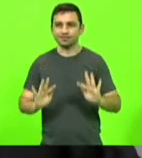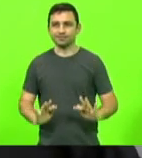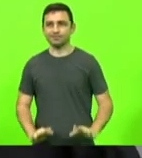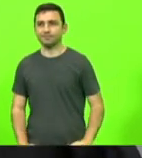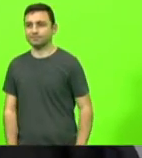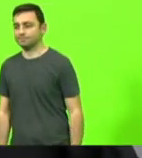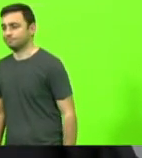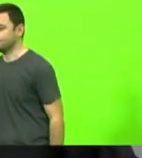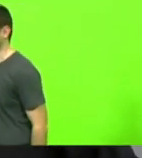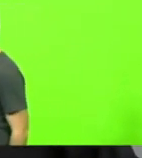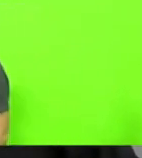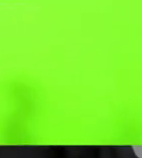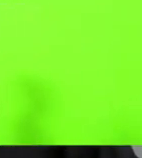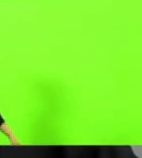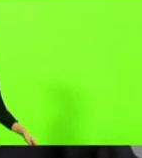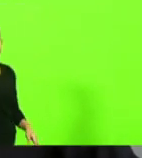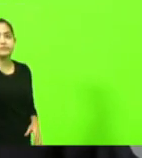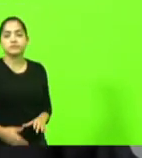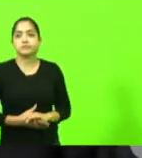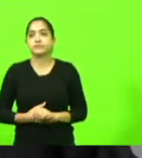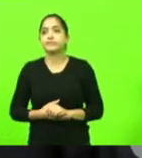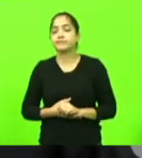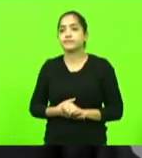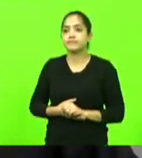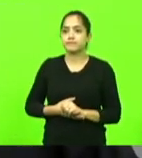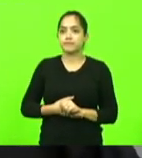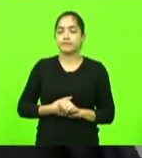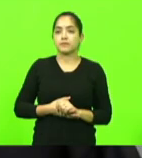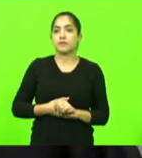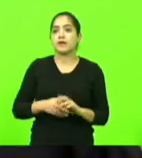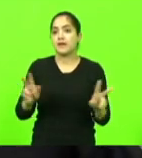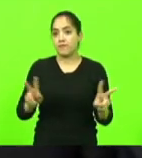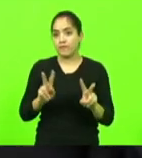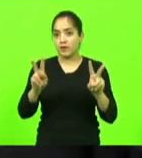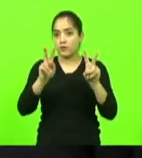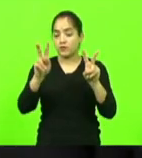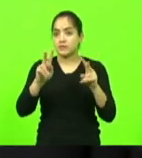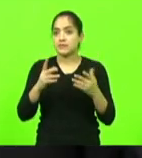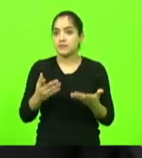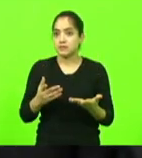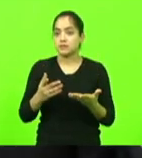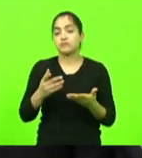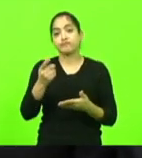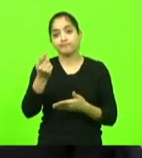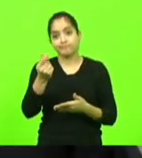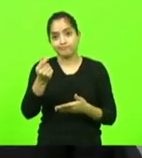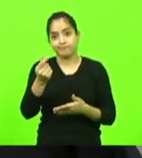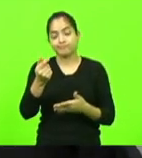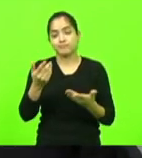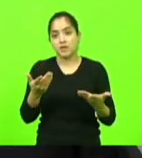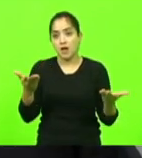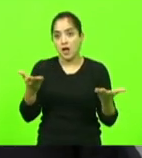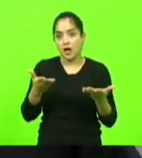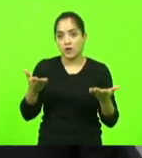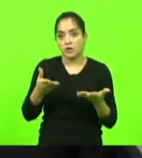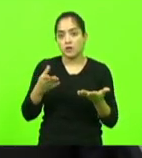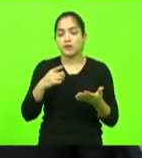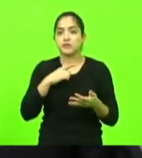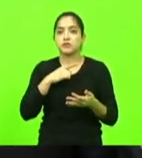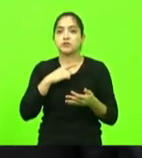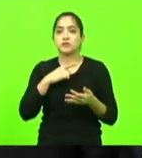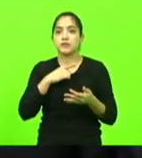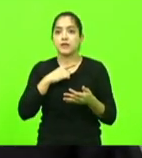E a valorização, ela passa pela questão financeira. Nós tivemos agora